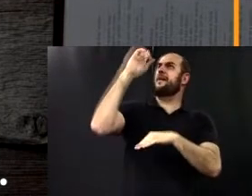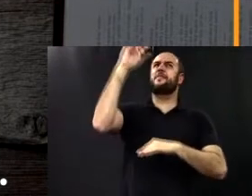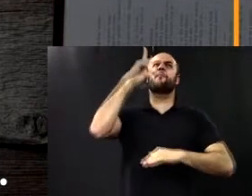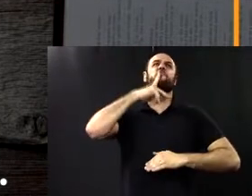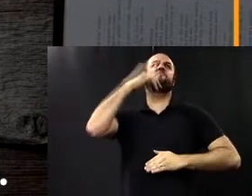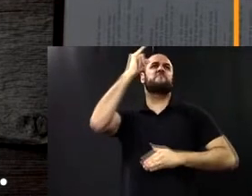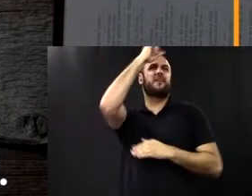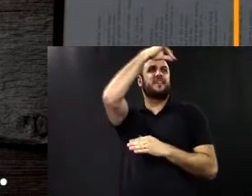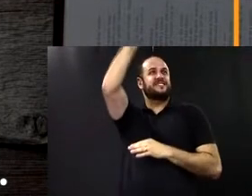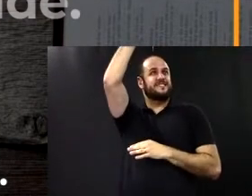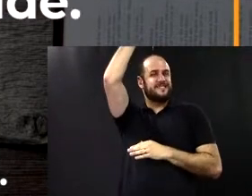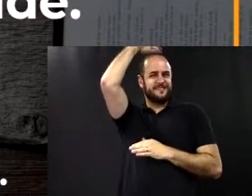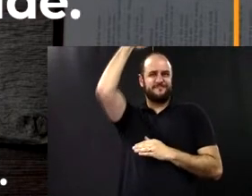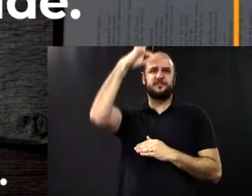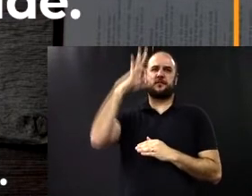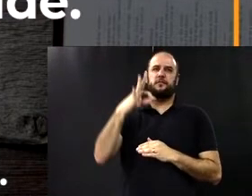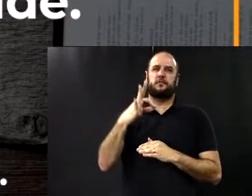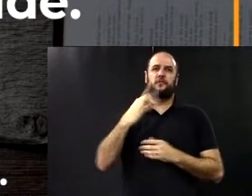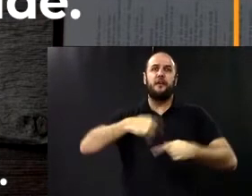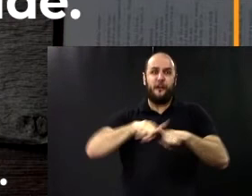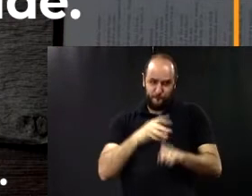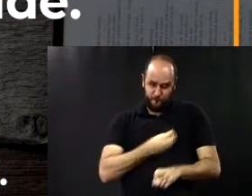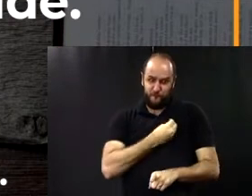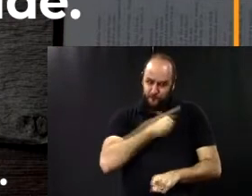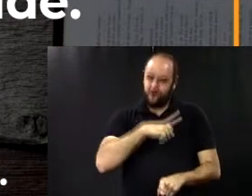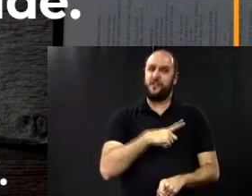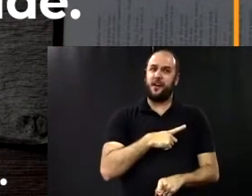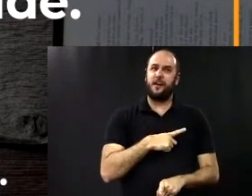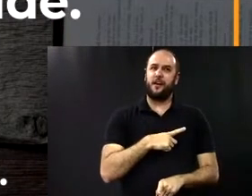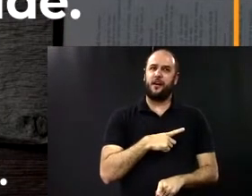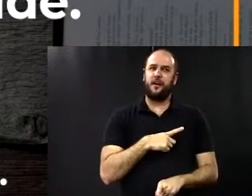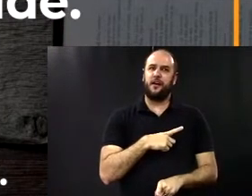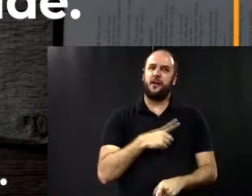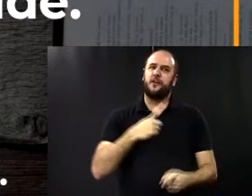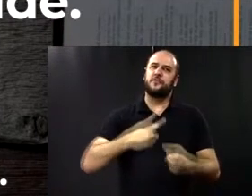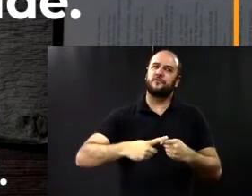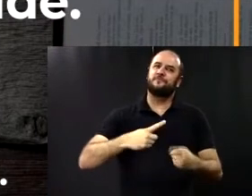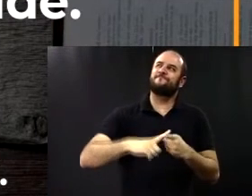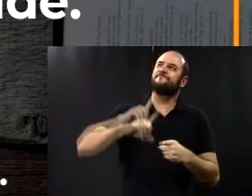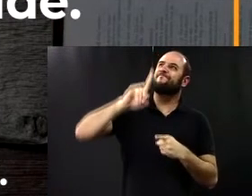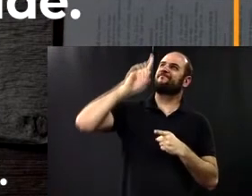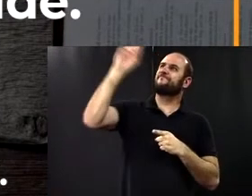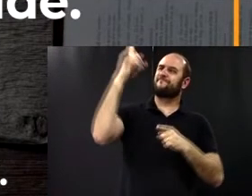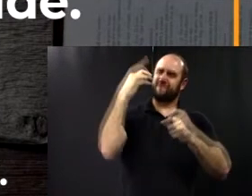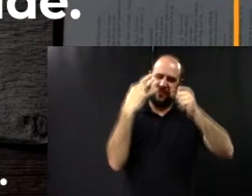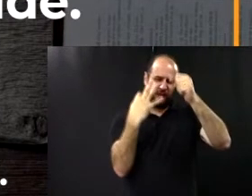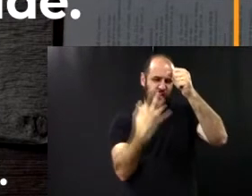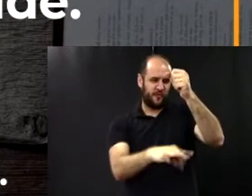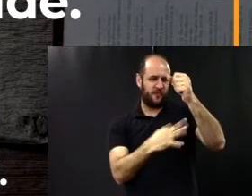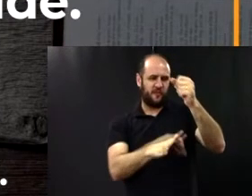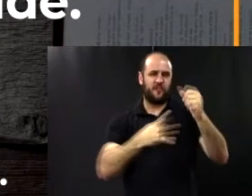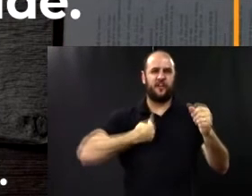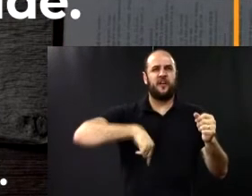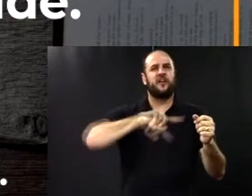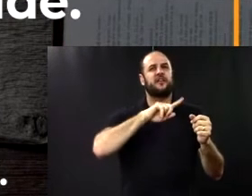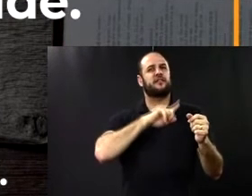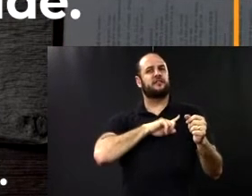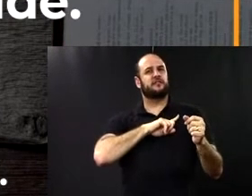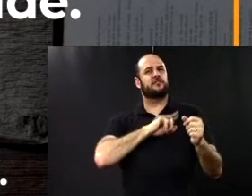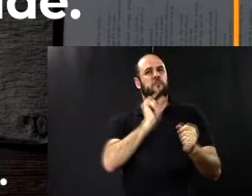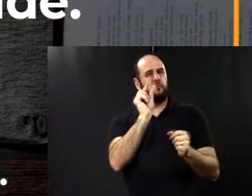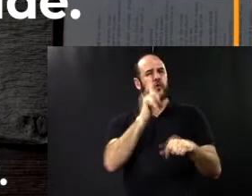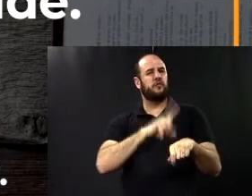espiritual, e então viveremos? Pois ele nos corrigem por pouco